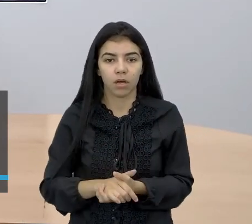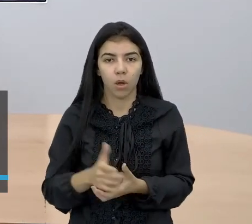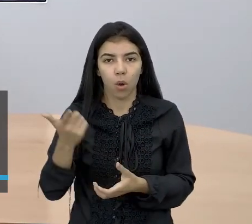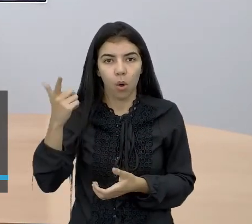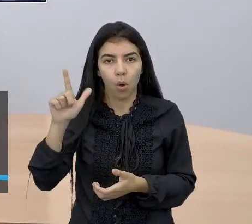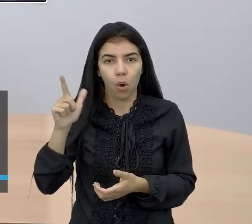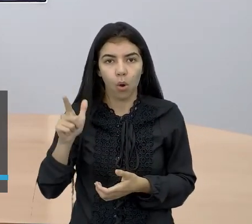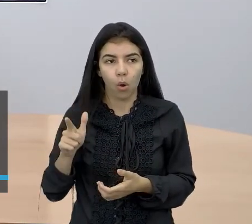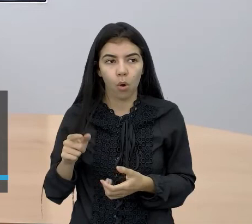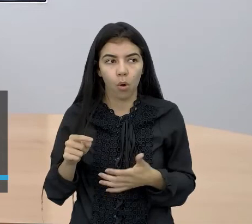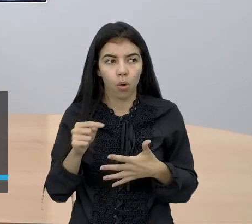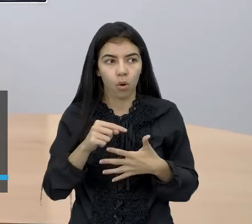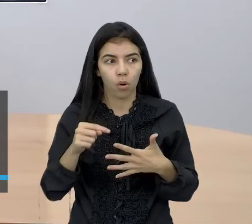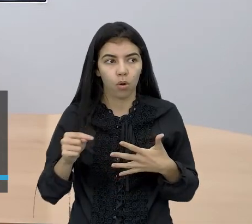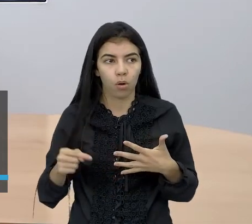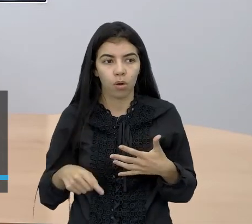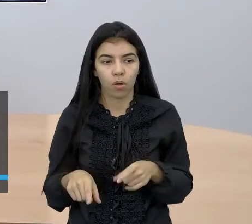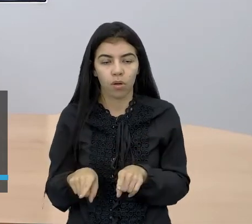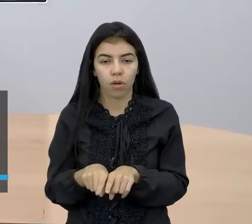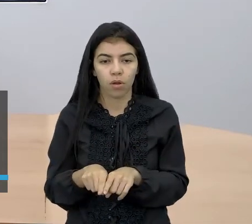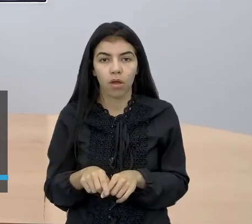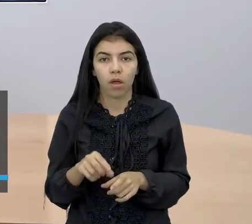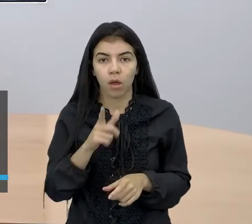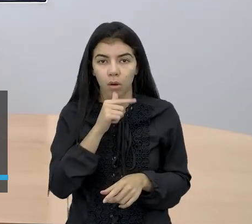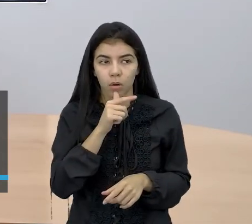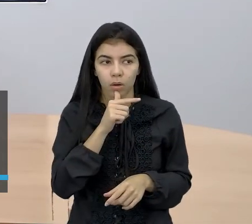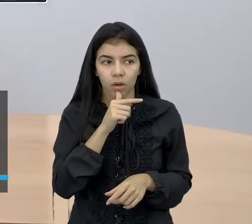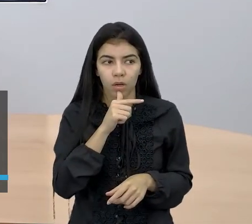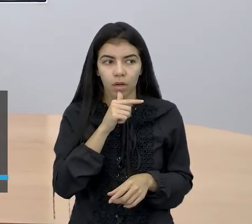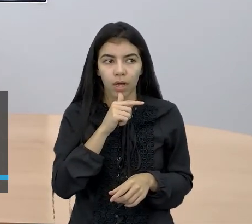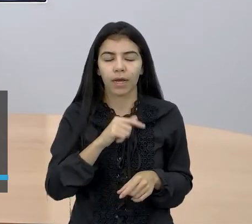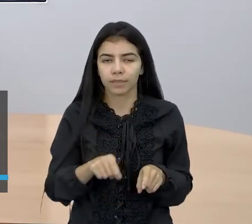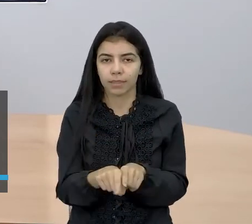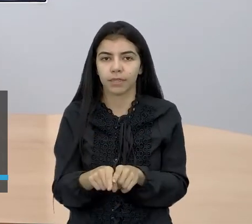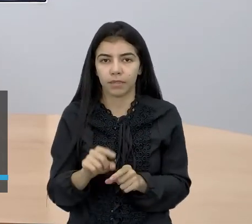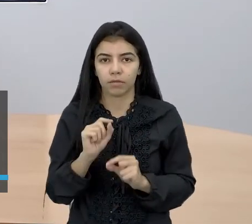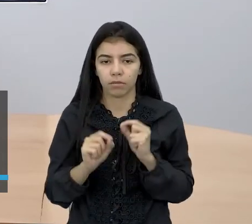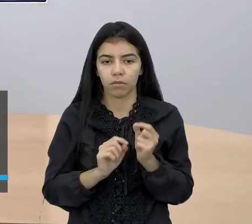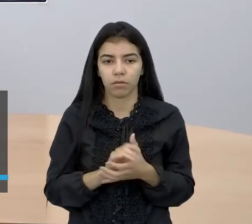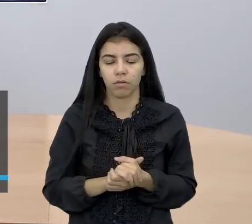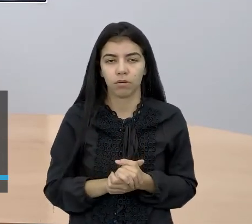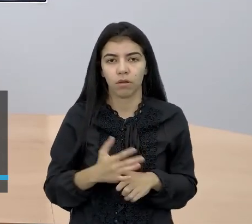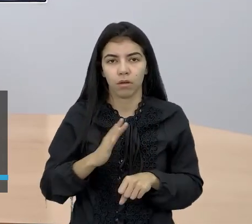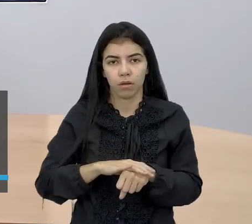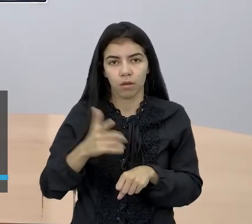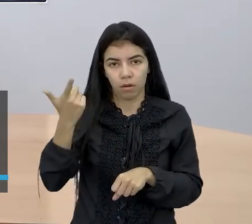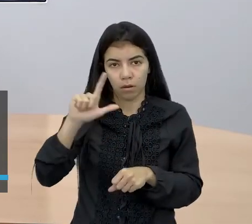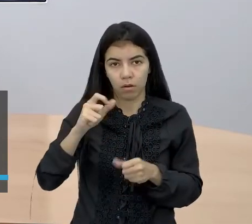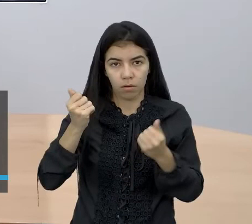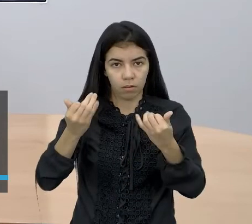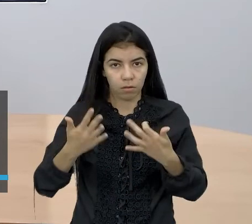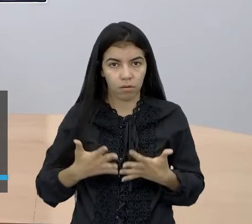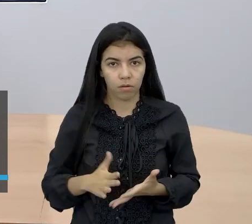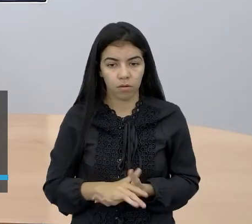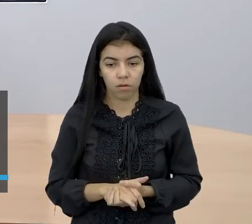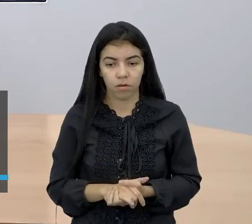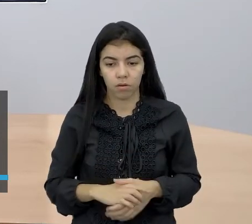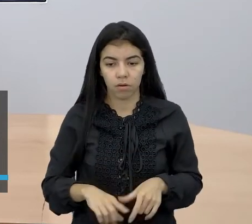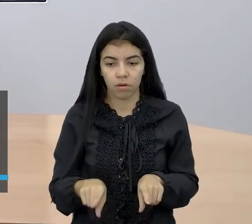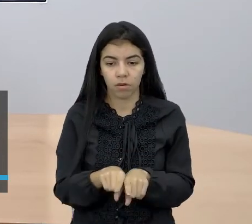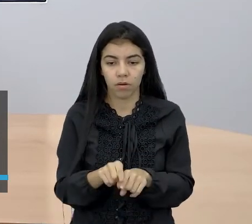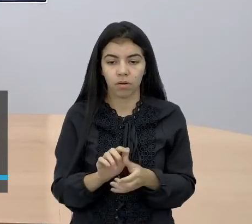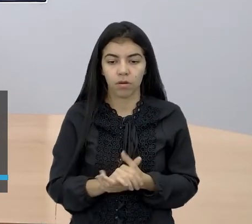não seriam dissolúveis só com água neutra, tá certo? Com pH 7, por exemplo, que a gente vai falar nas próximas